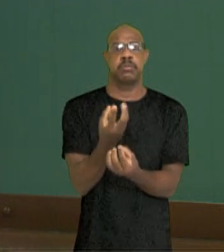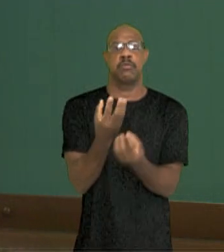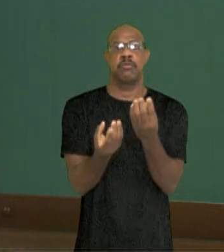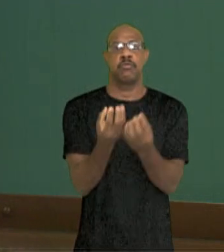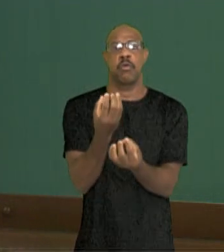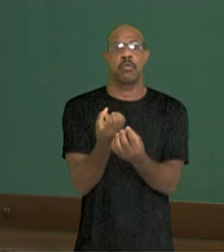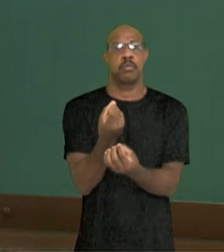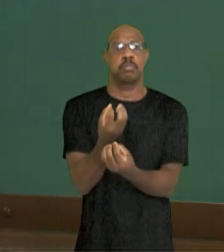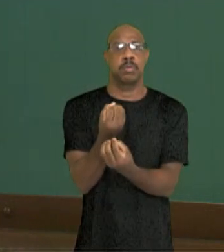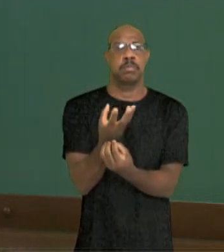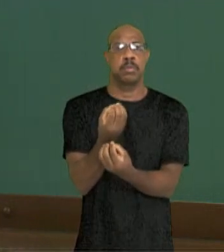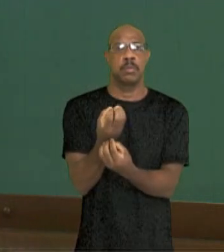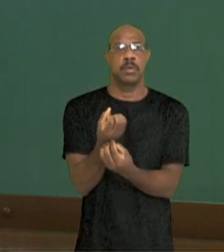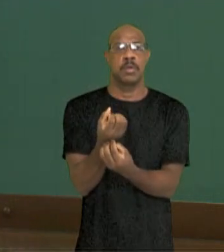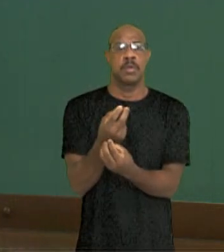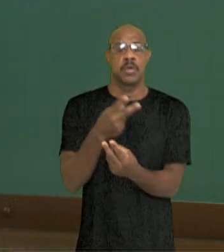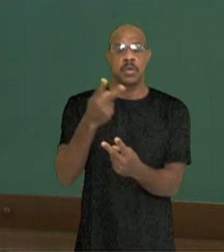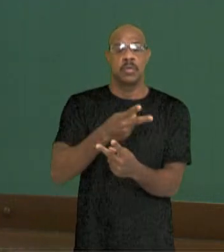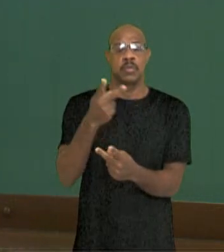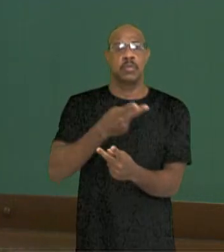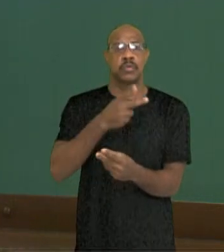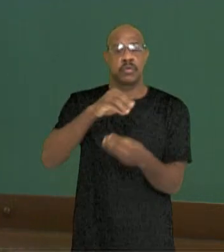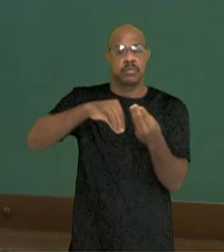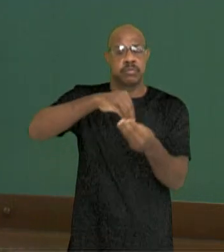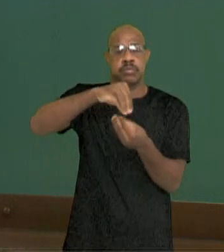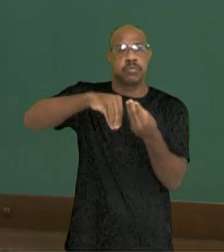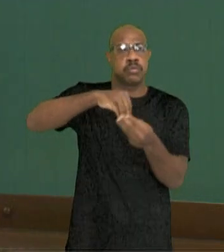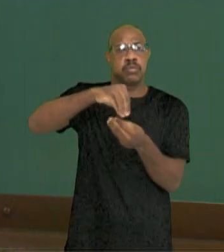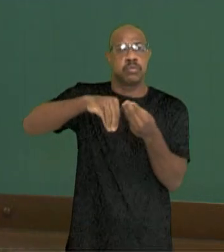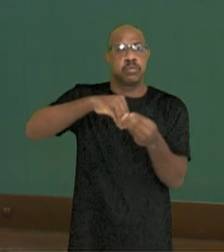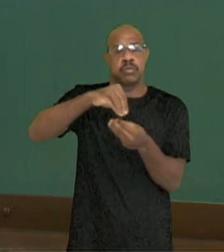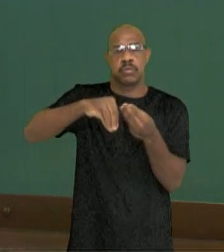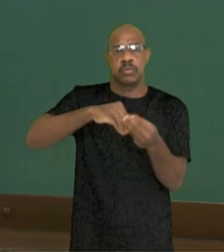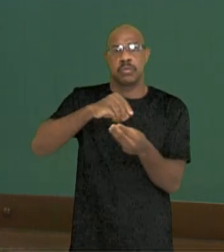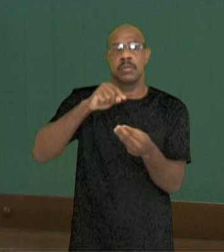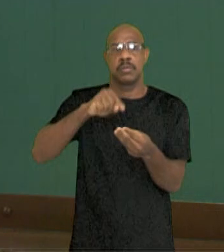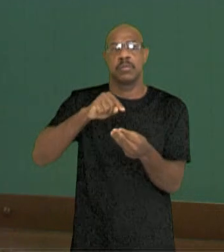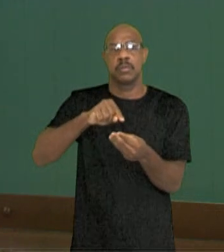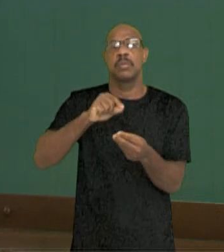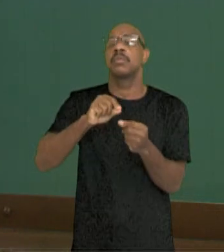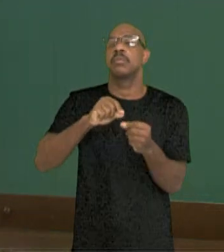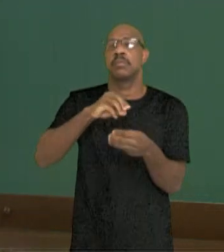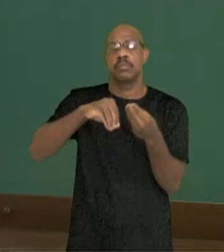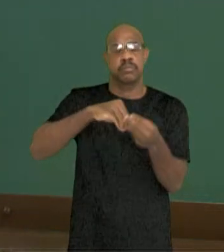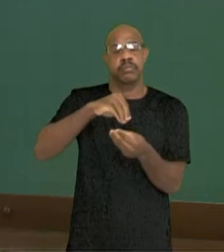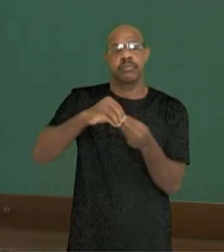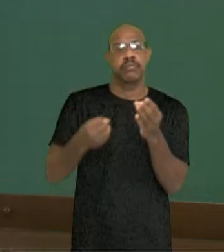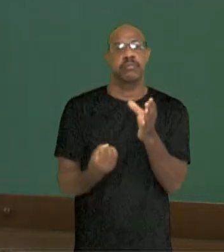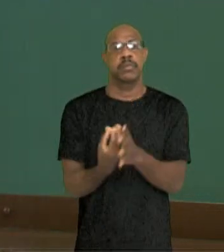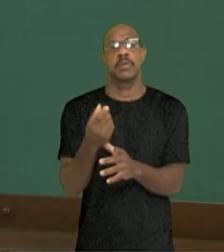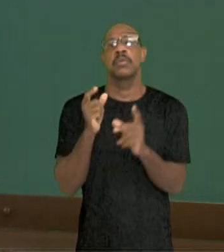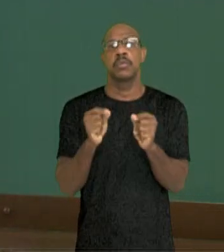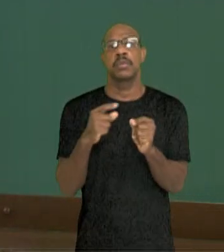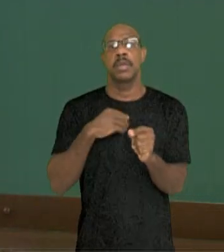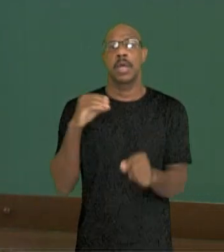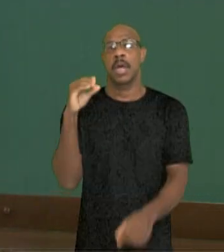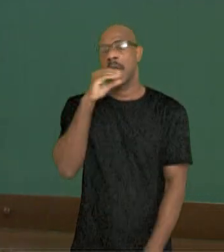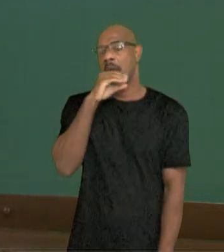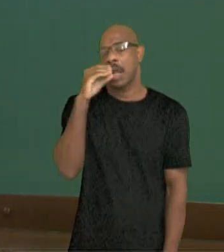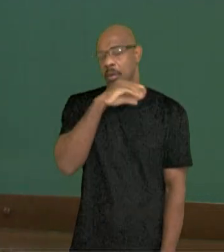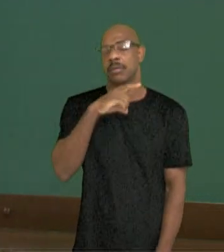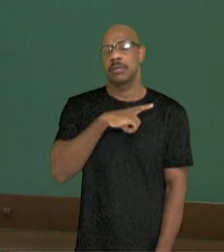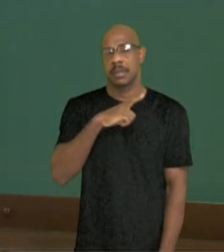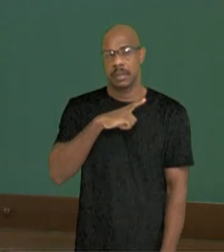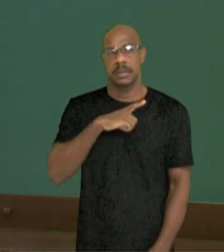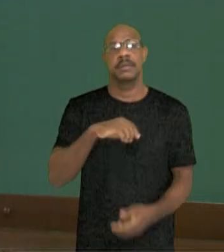e o oxigênio reagem entre si e como produto desta reação química nós vamos ter calor, que é o que nós